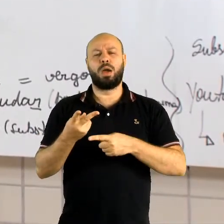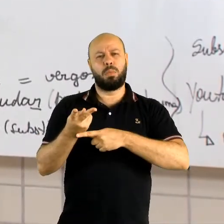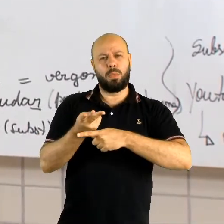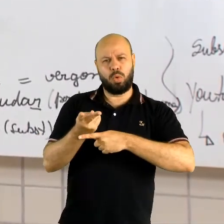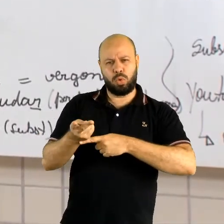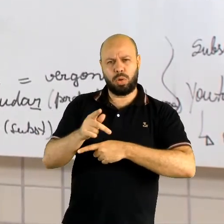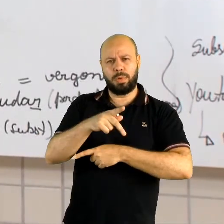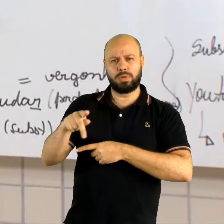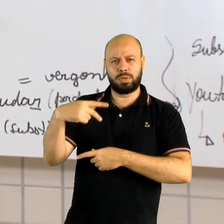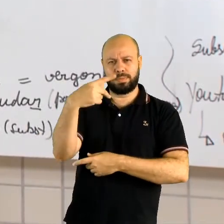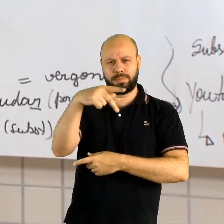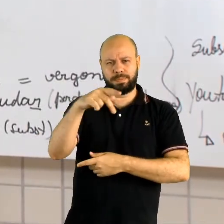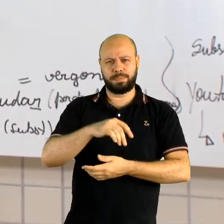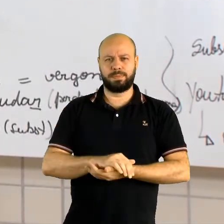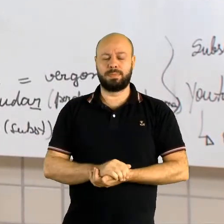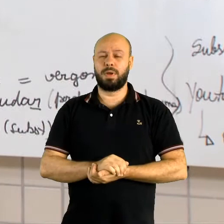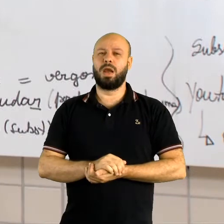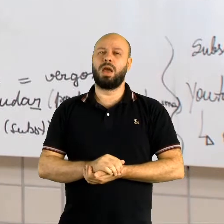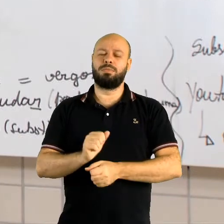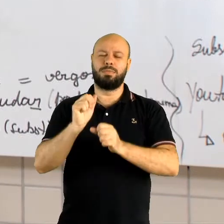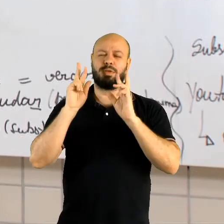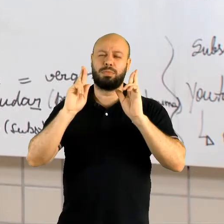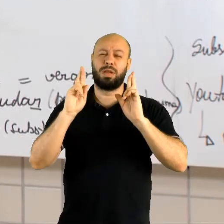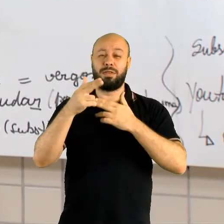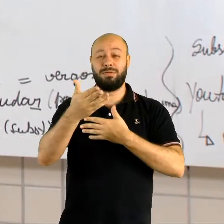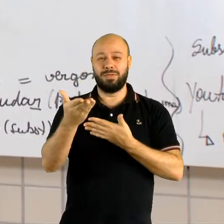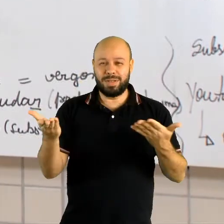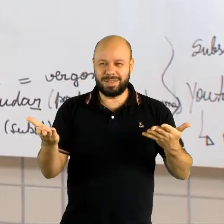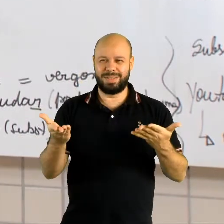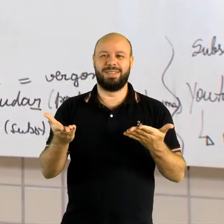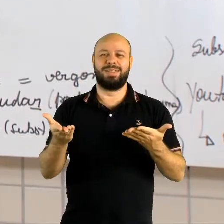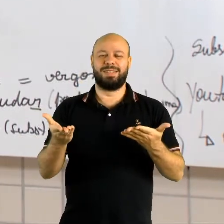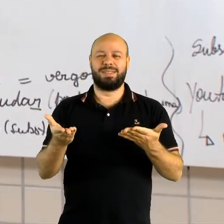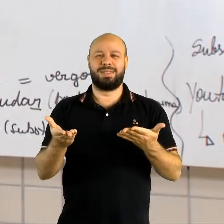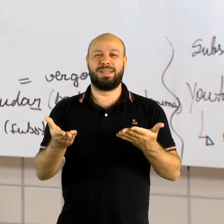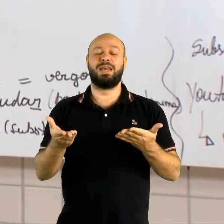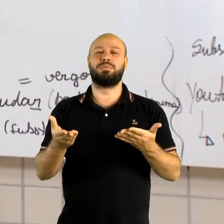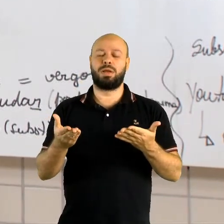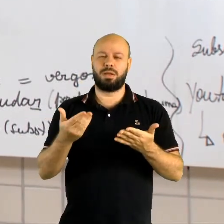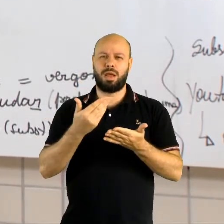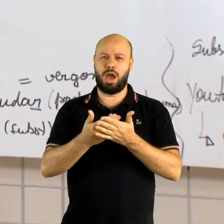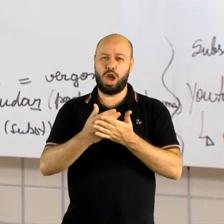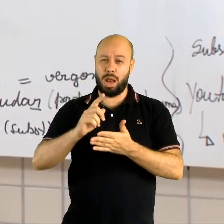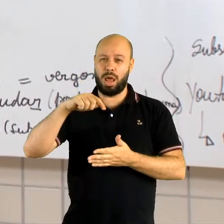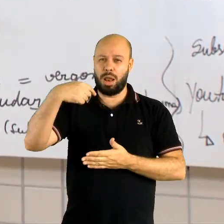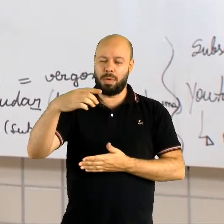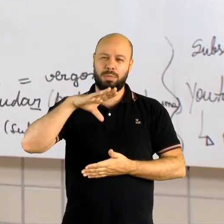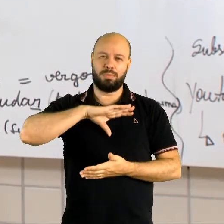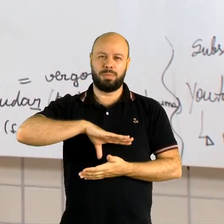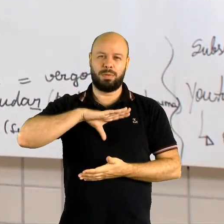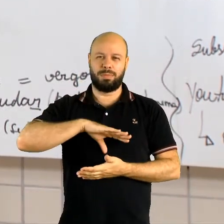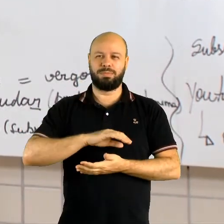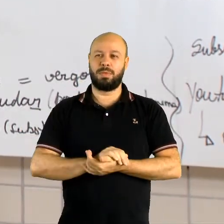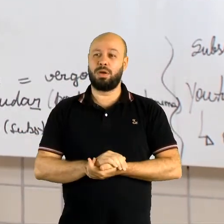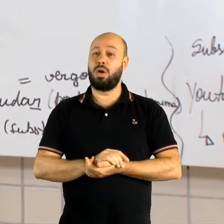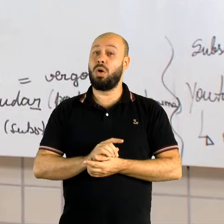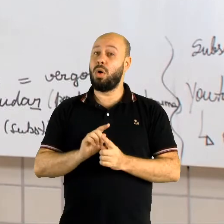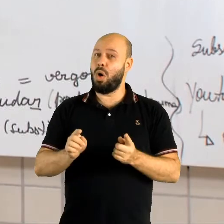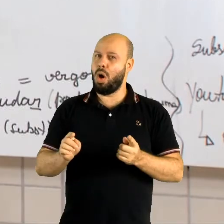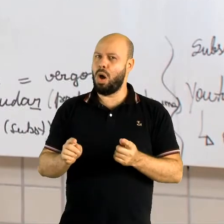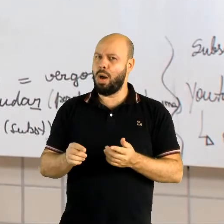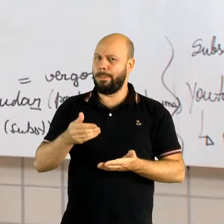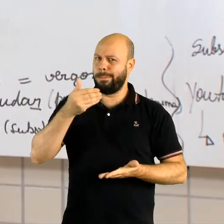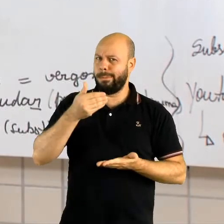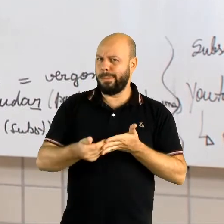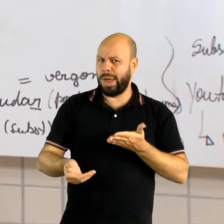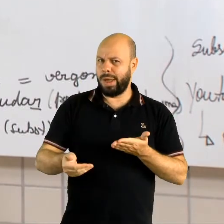de vocês. E eu aguardo todos vocês também na nossa próxima teleaula de língua portuguesa. Não percam